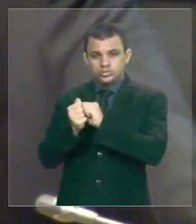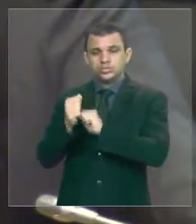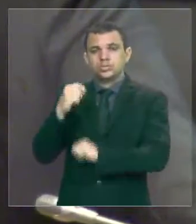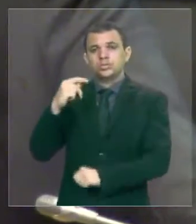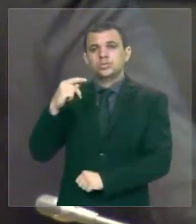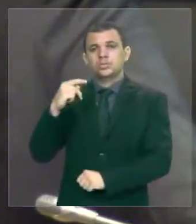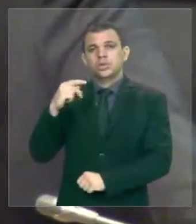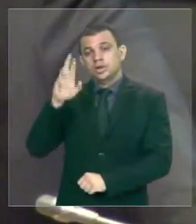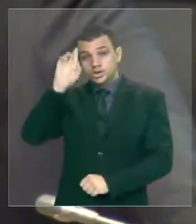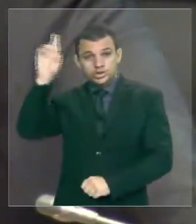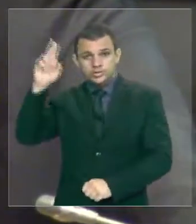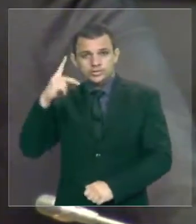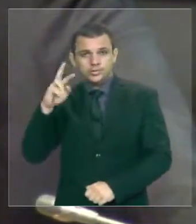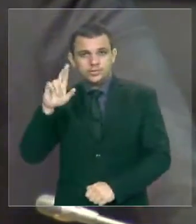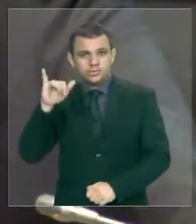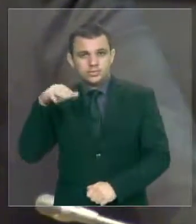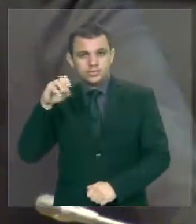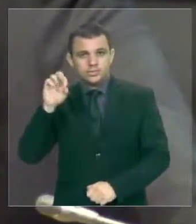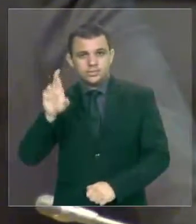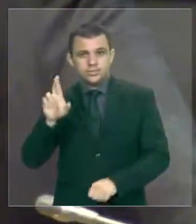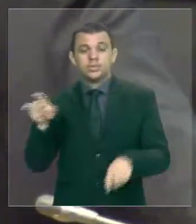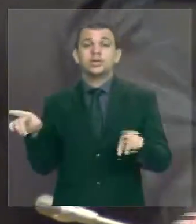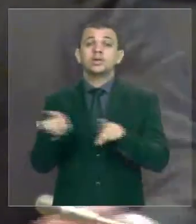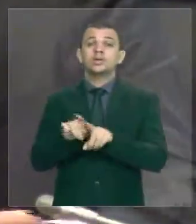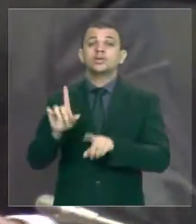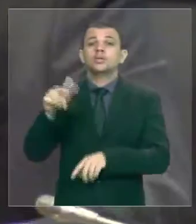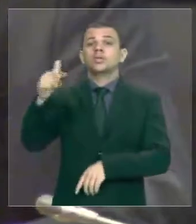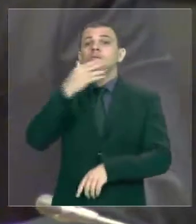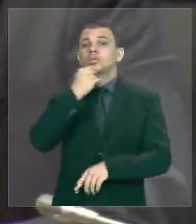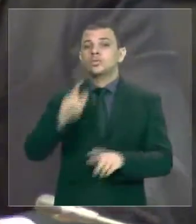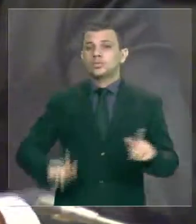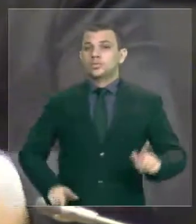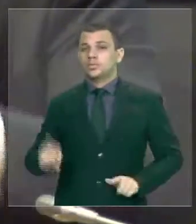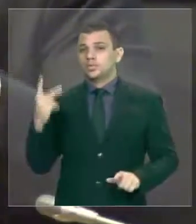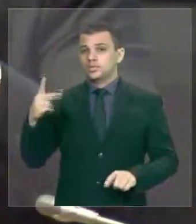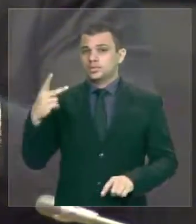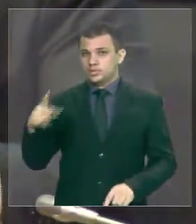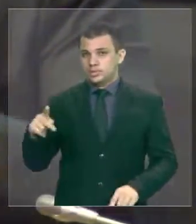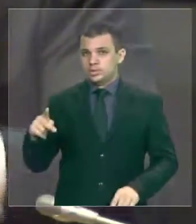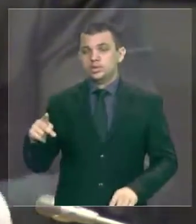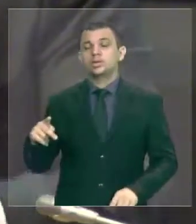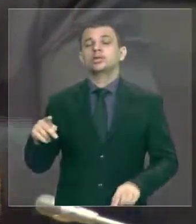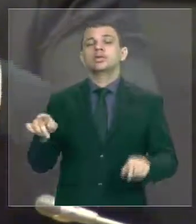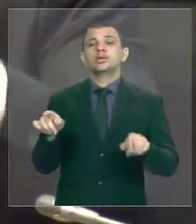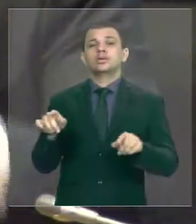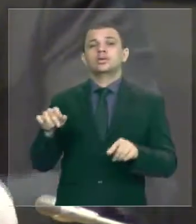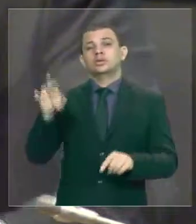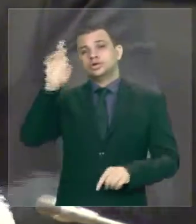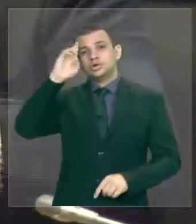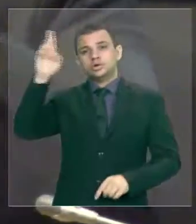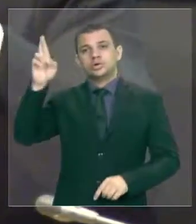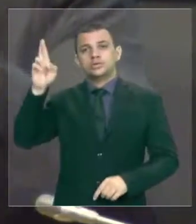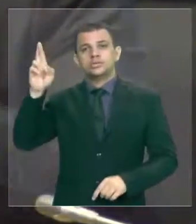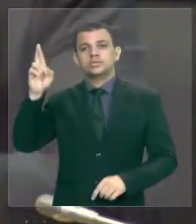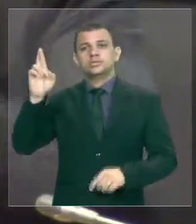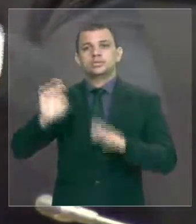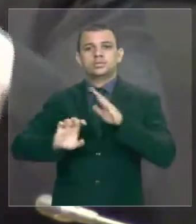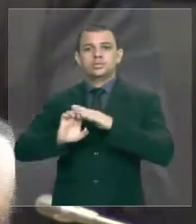Expresso 1001, ao invés de se prepararem, se qualificarem,